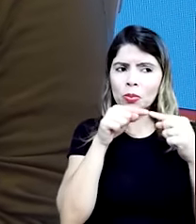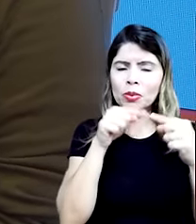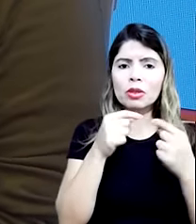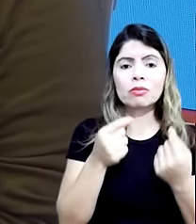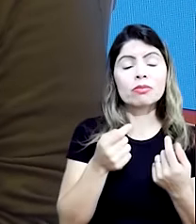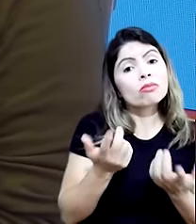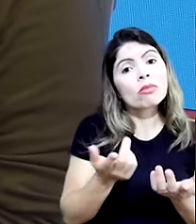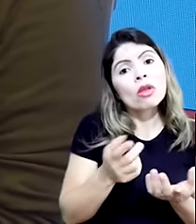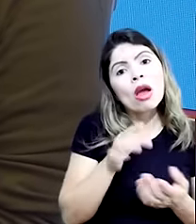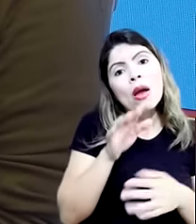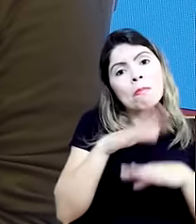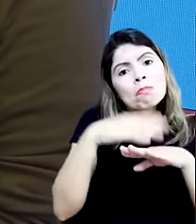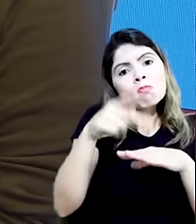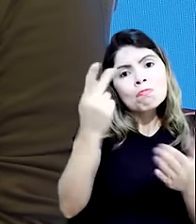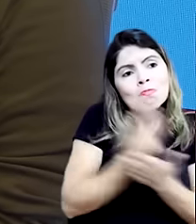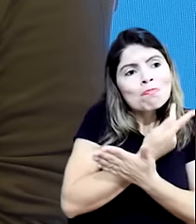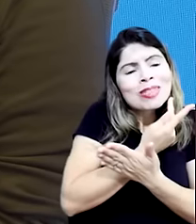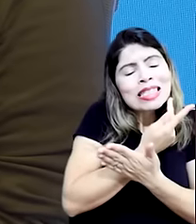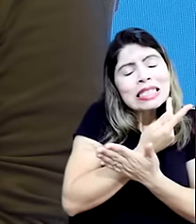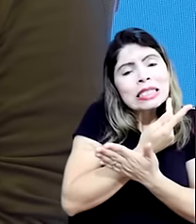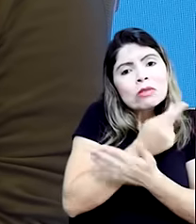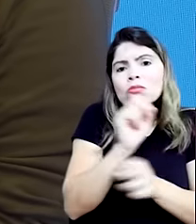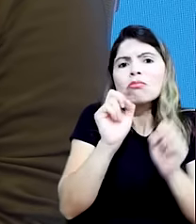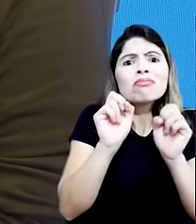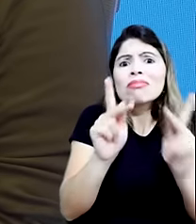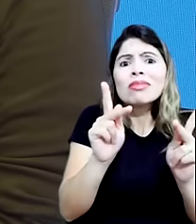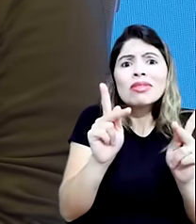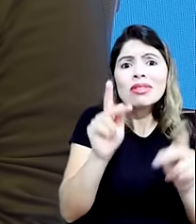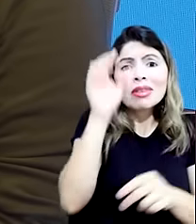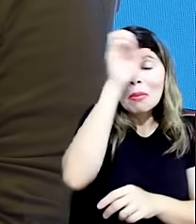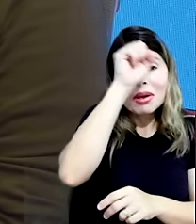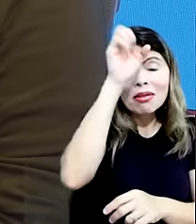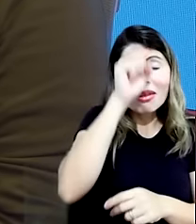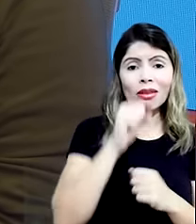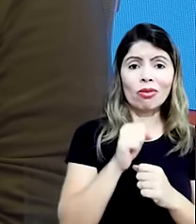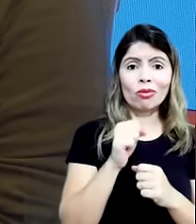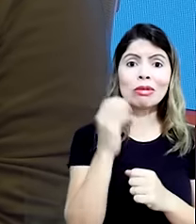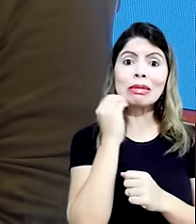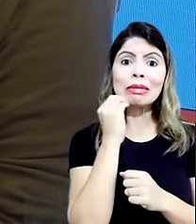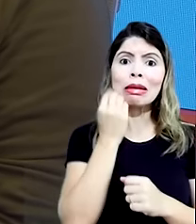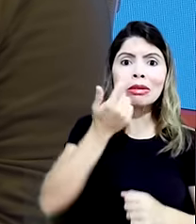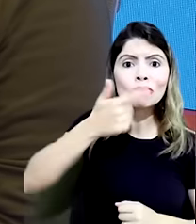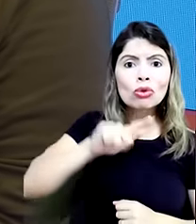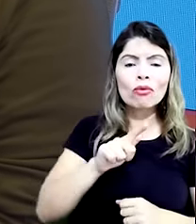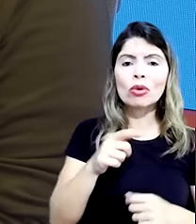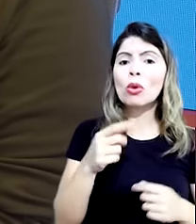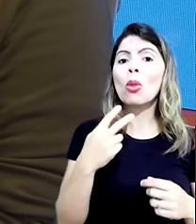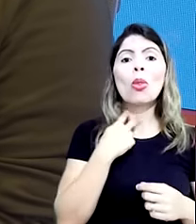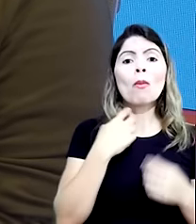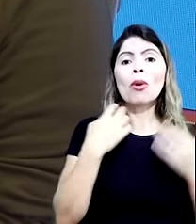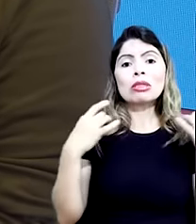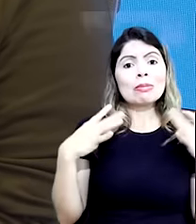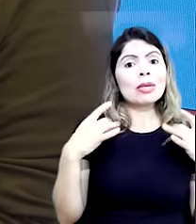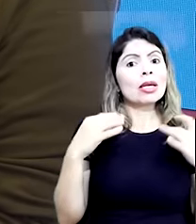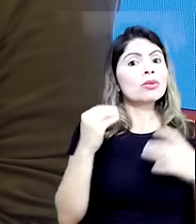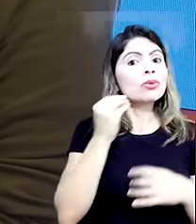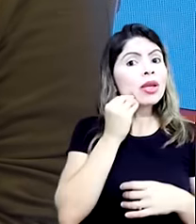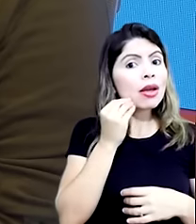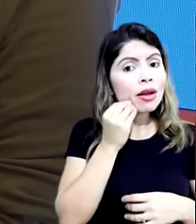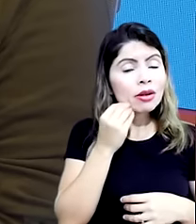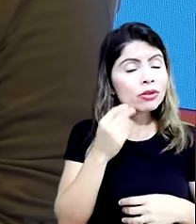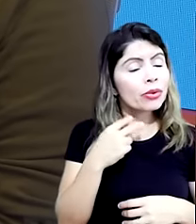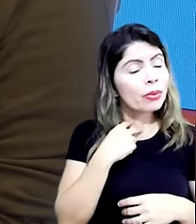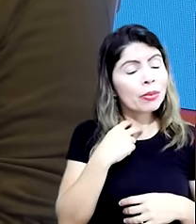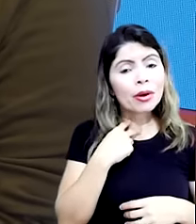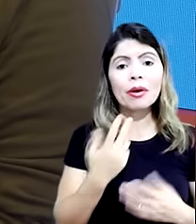bom vou aprender com o meu erro A não ficou bom dessa vez Então vamos fazer diferente é o medo n eu não posso ter o medo de testar eu não posso ter o medo